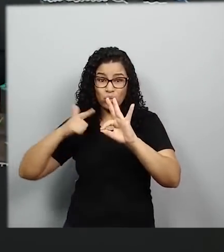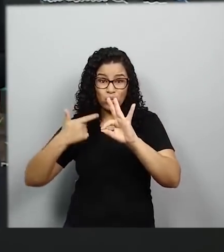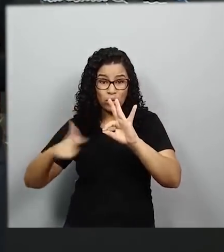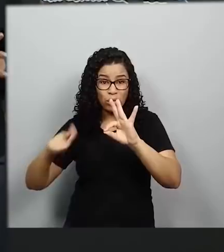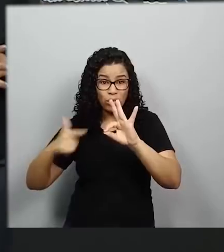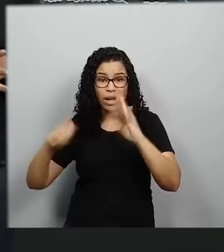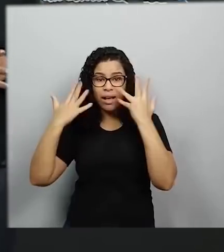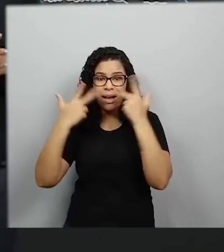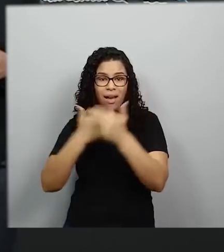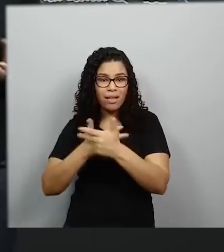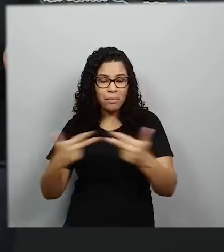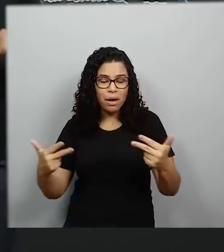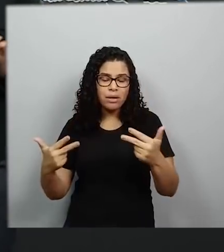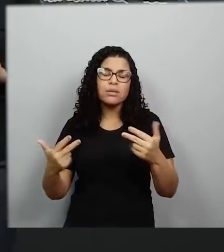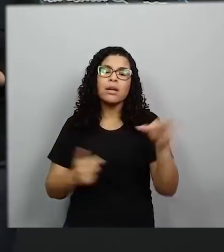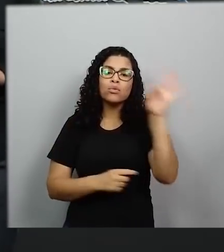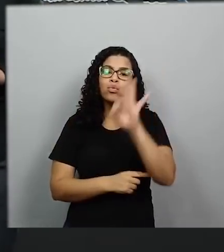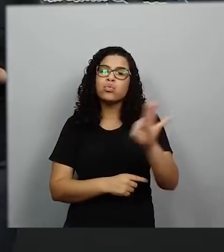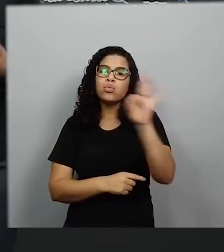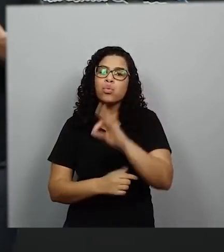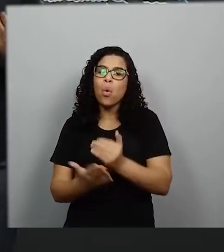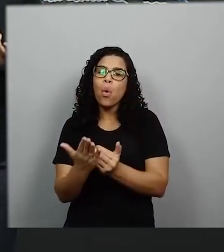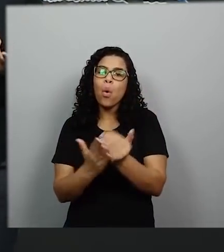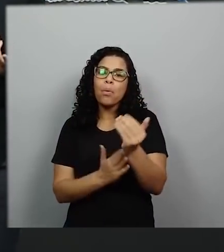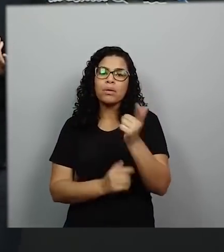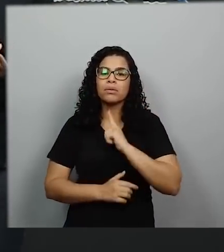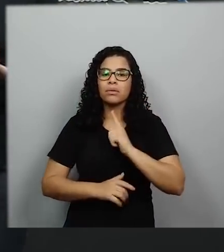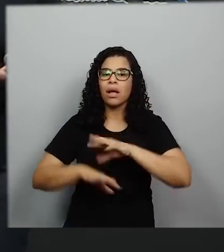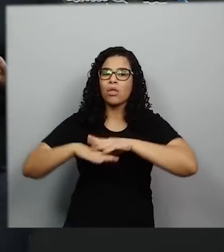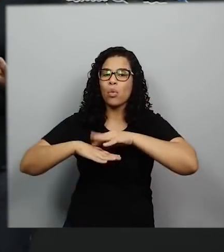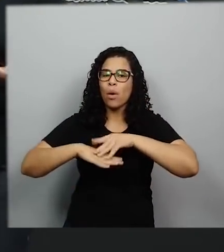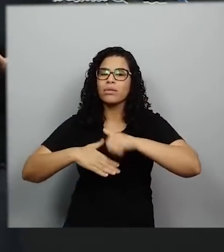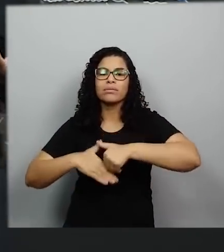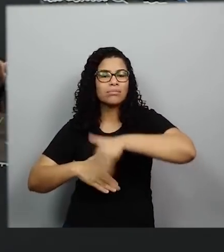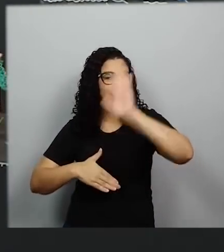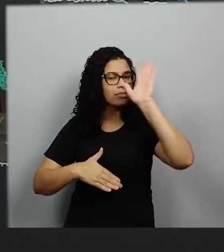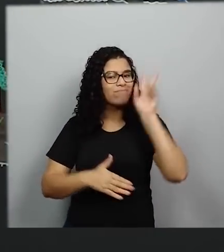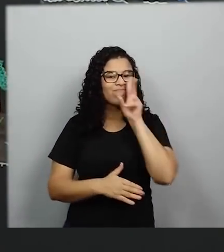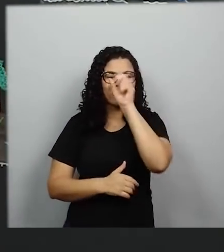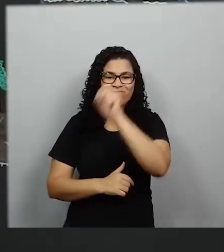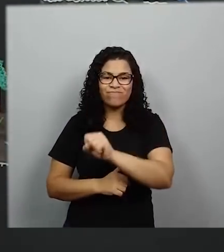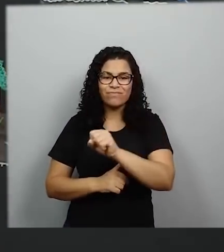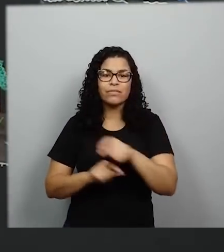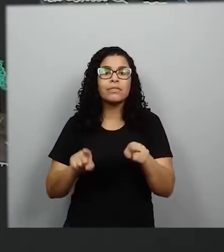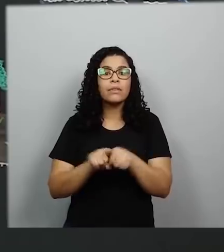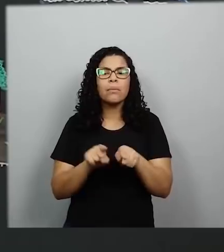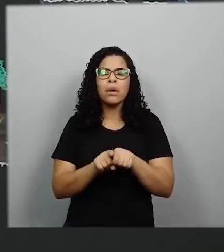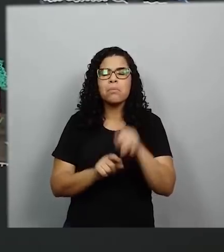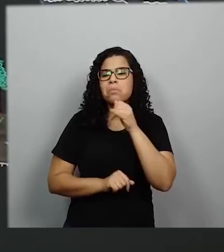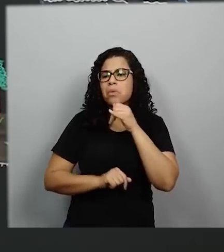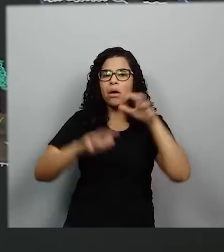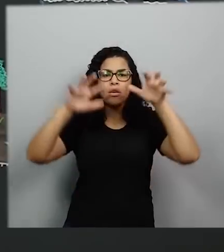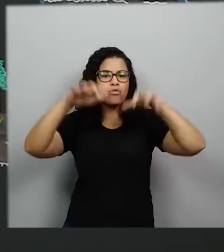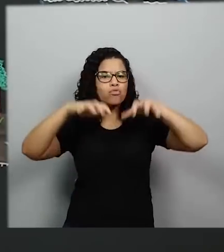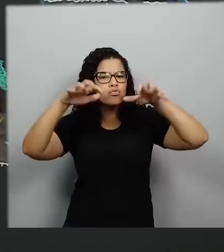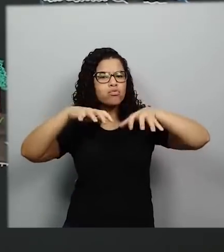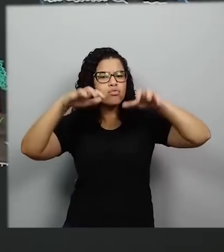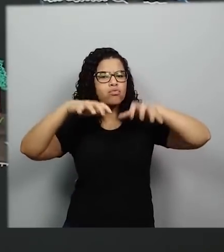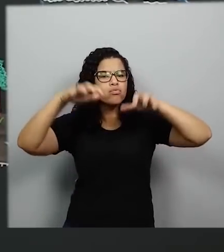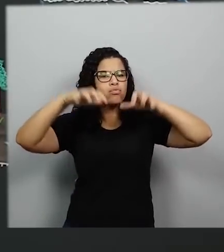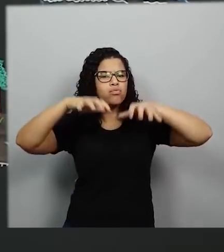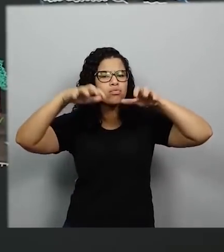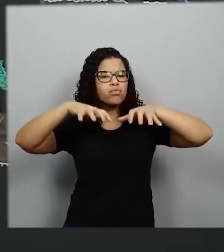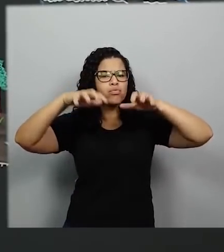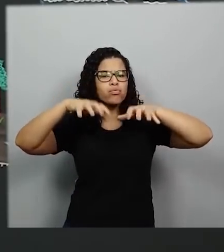tenho um surto de uma série de doenças causadas por mosquito. Ou muitas vezes, no caso aí de tempestades,